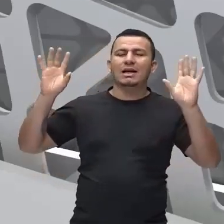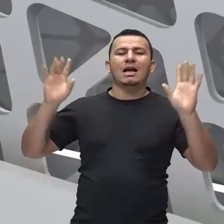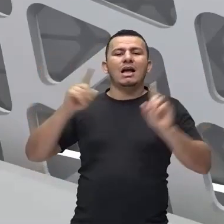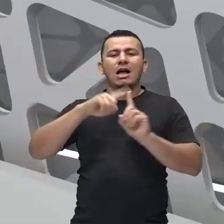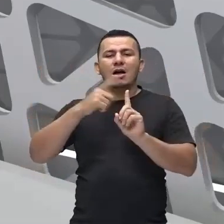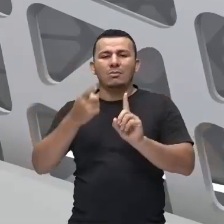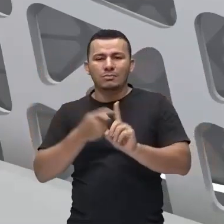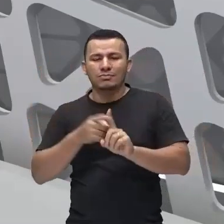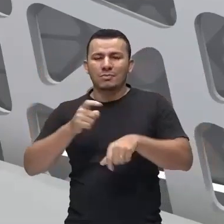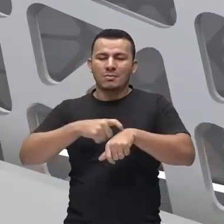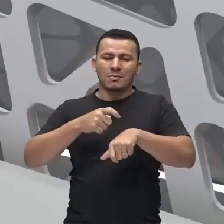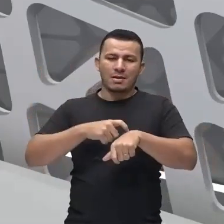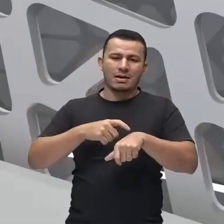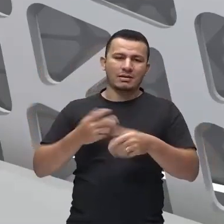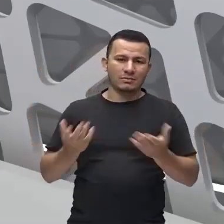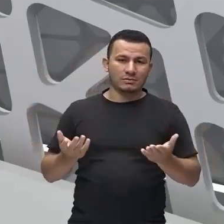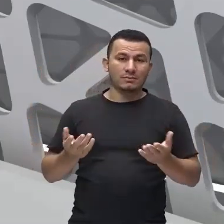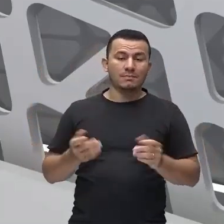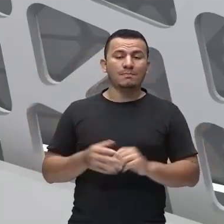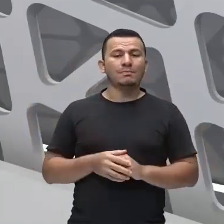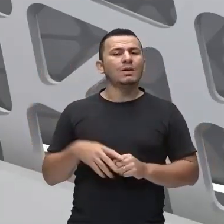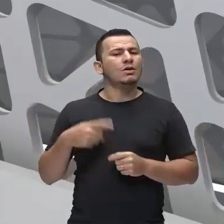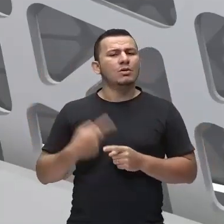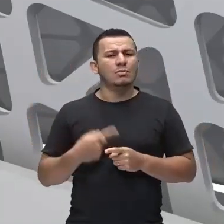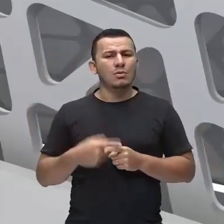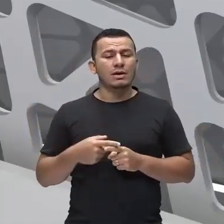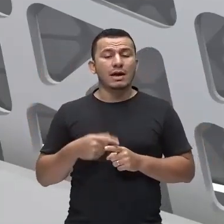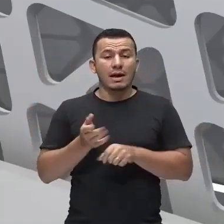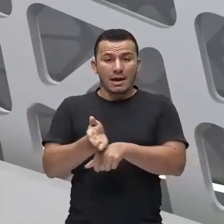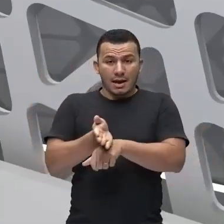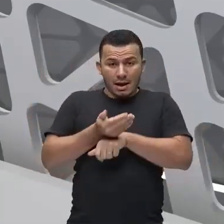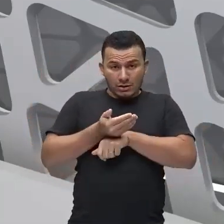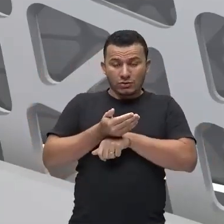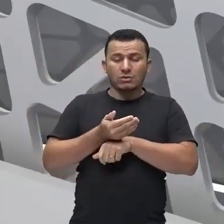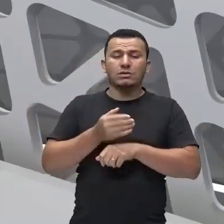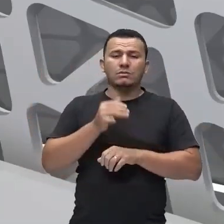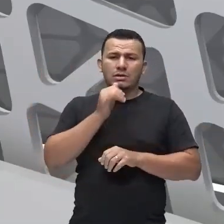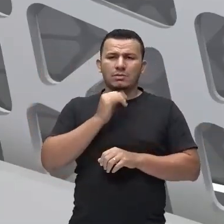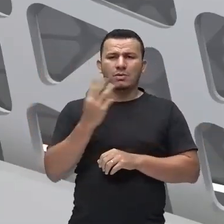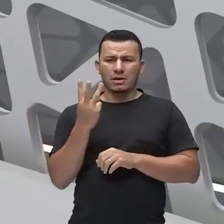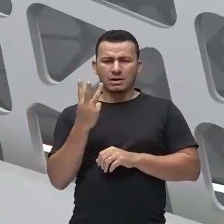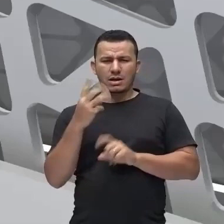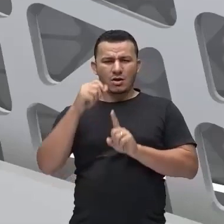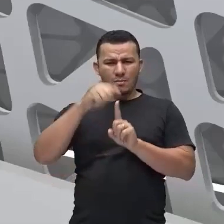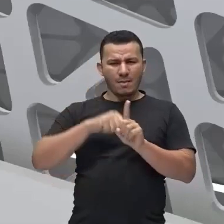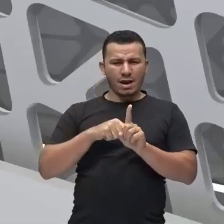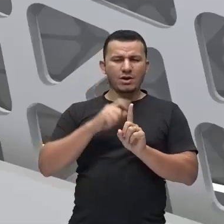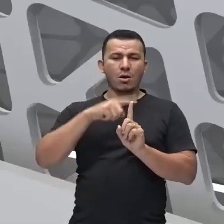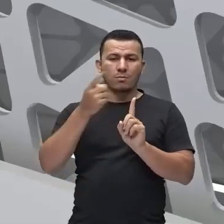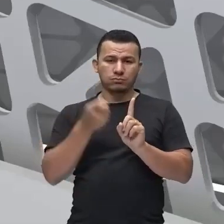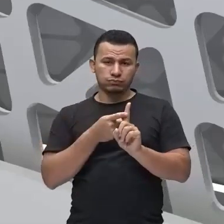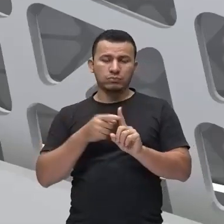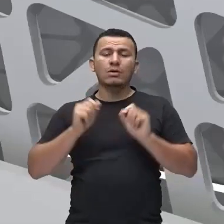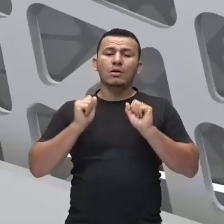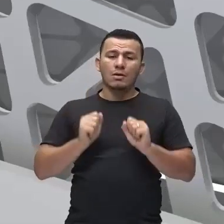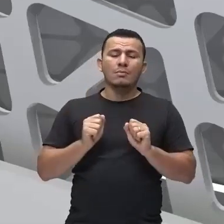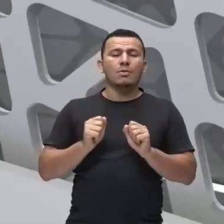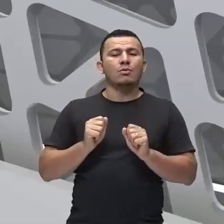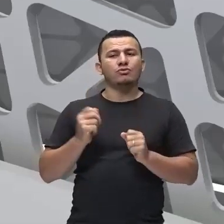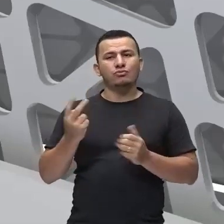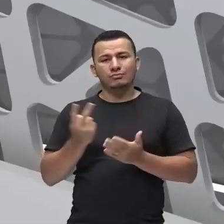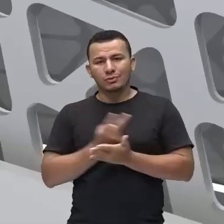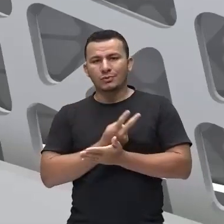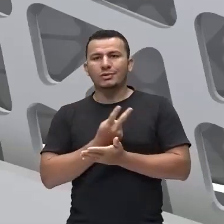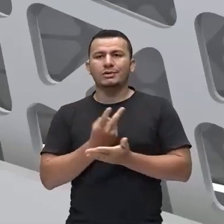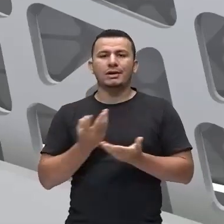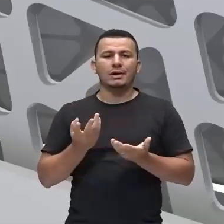esse momento, porque menos que isso, até o terceiro mês de gravidez pode ocorrer muito, aumenta